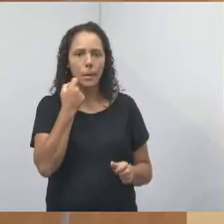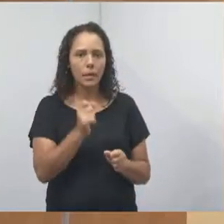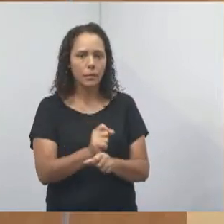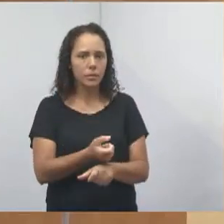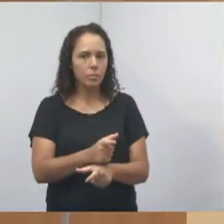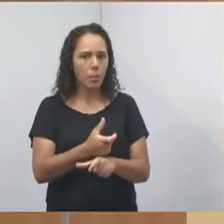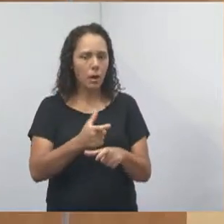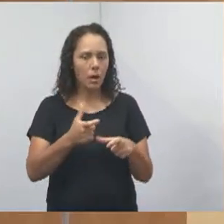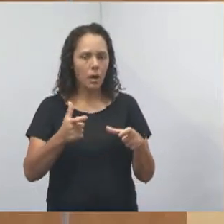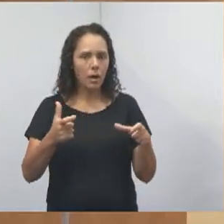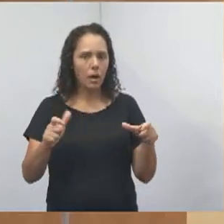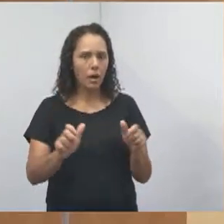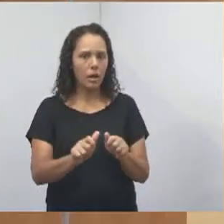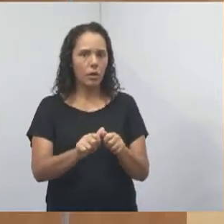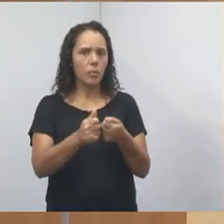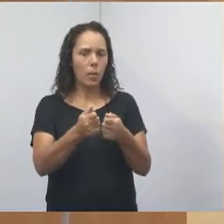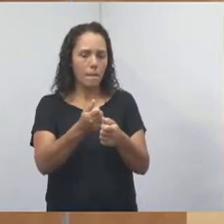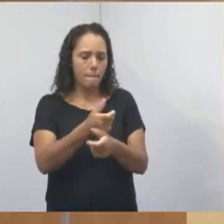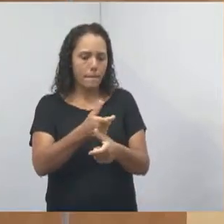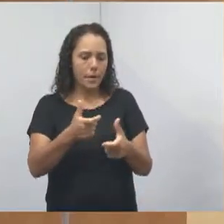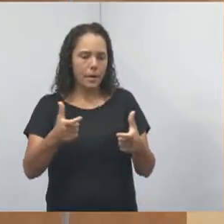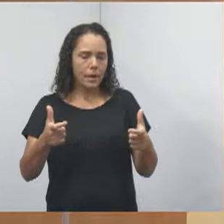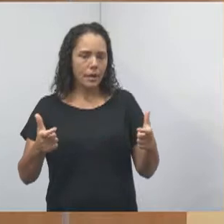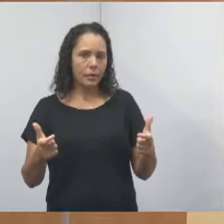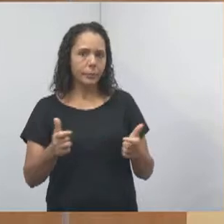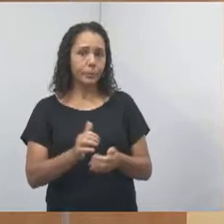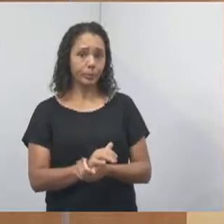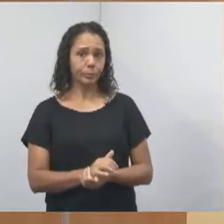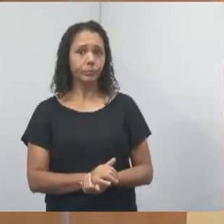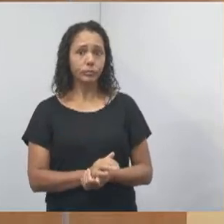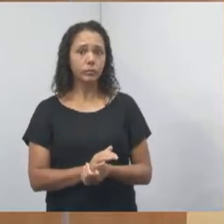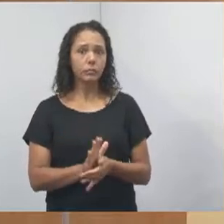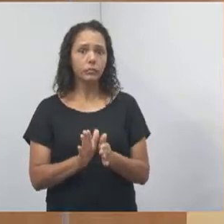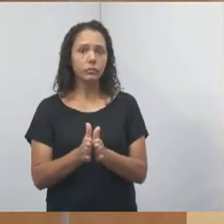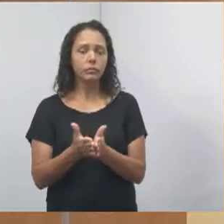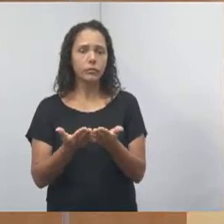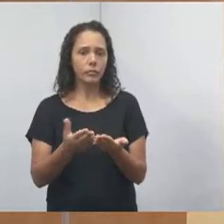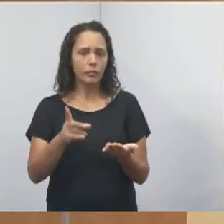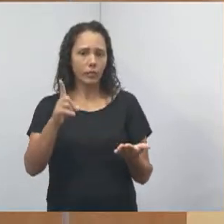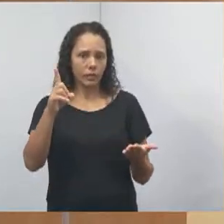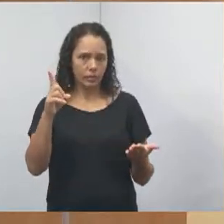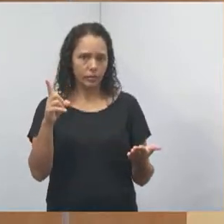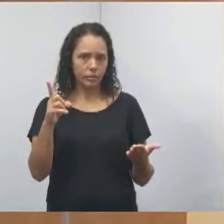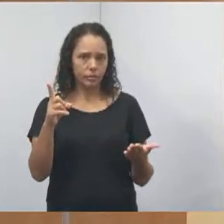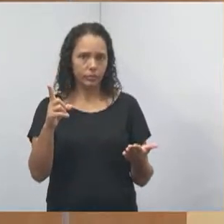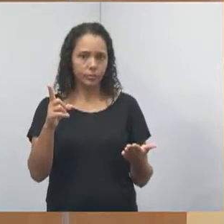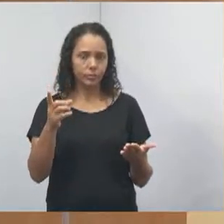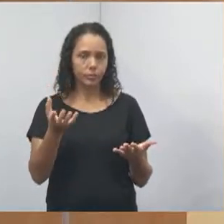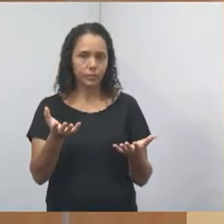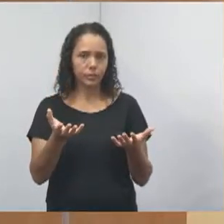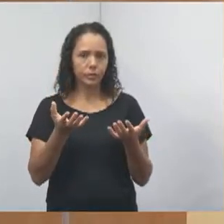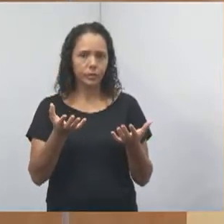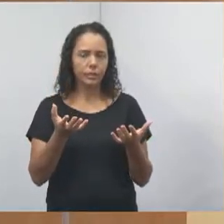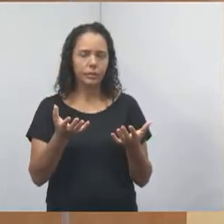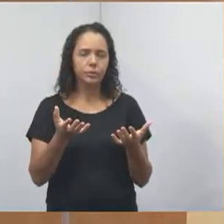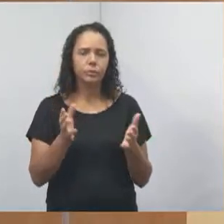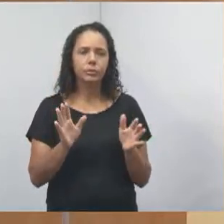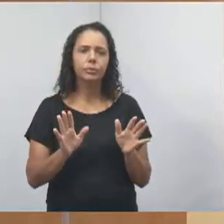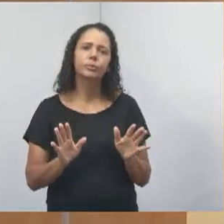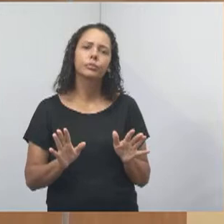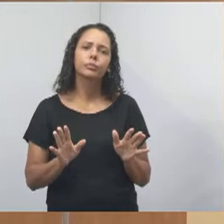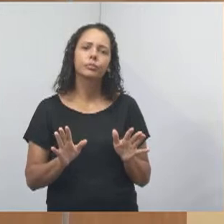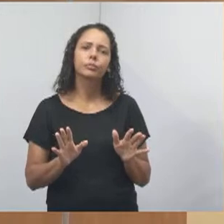queiram. A partir da palavra de Deus, queria só colocar